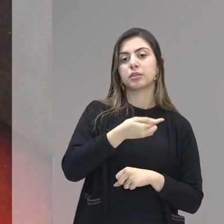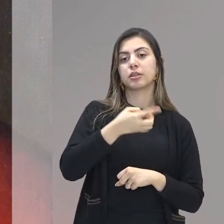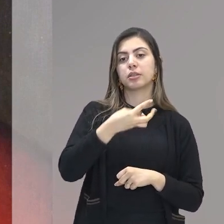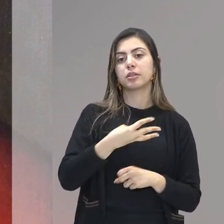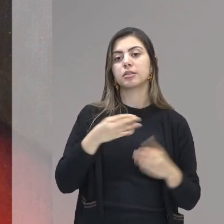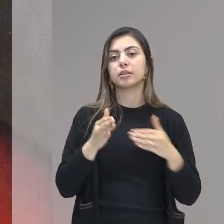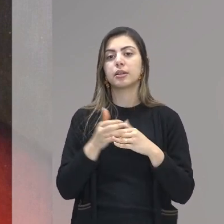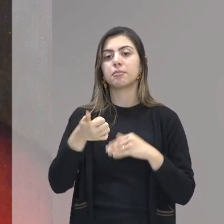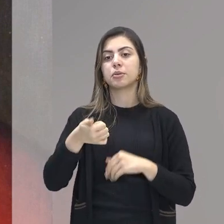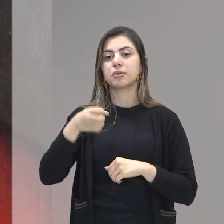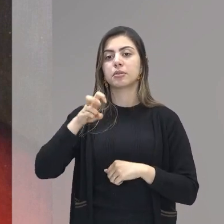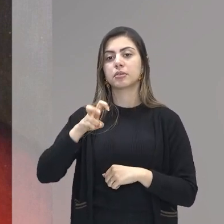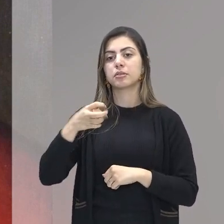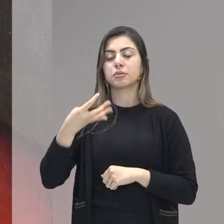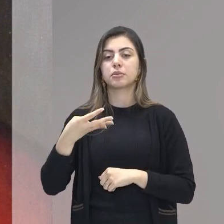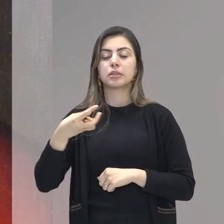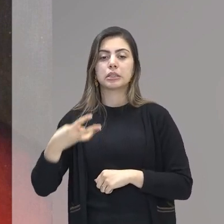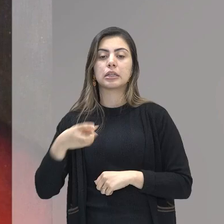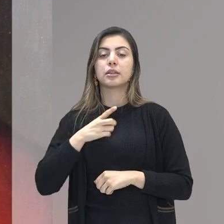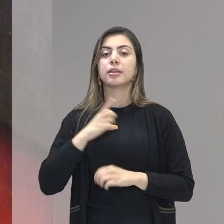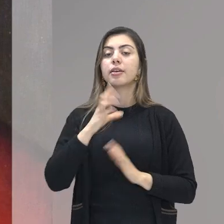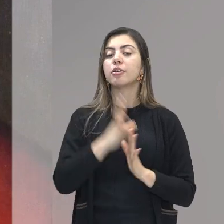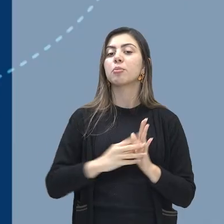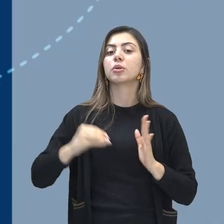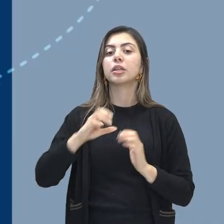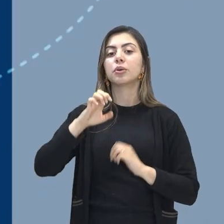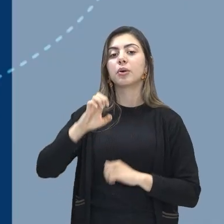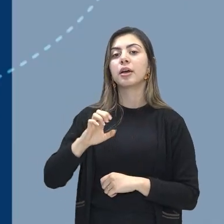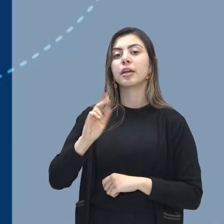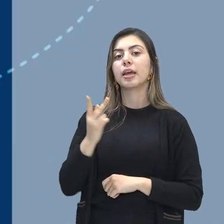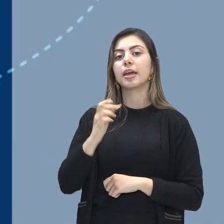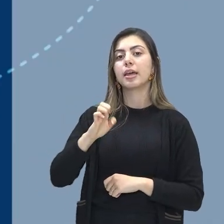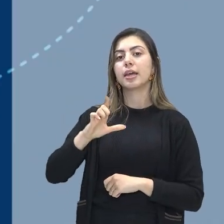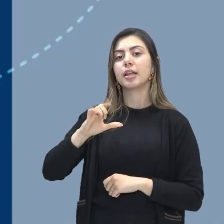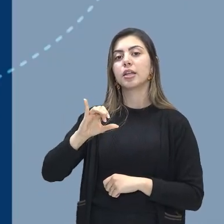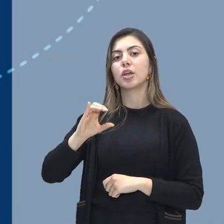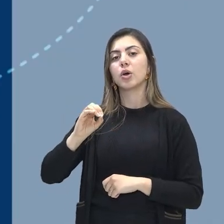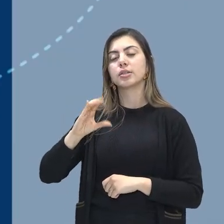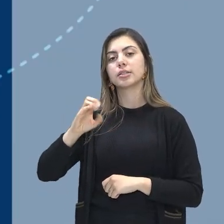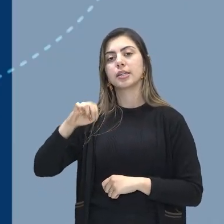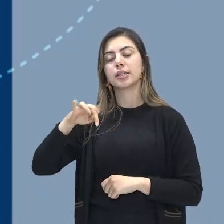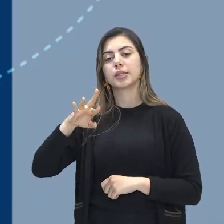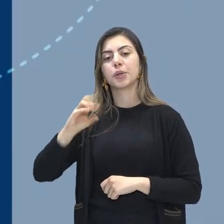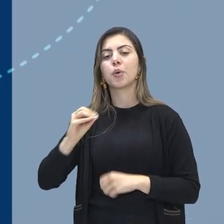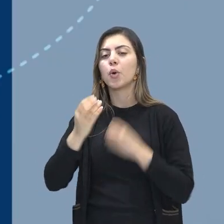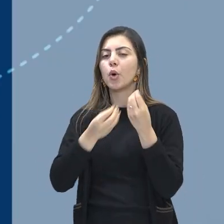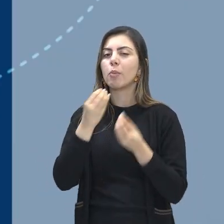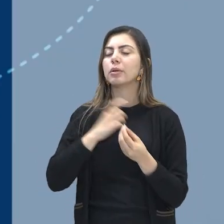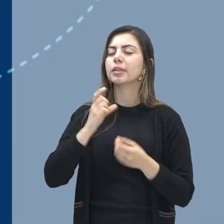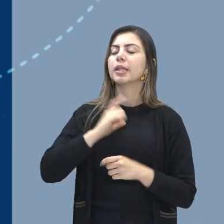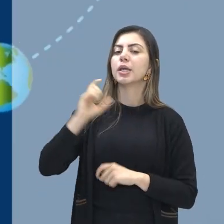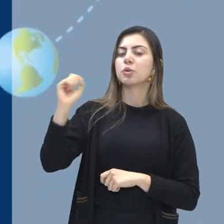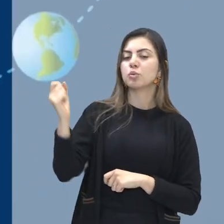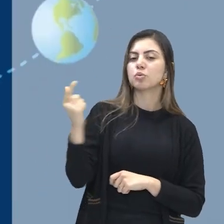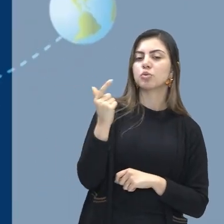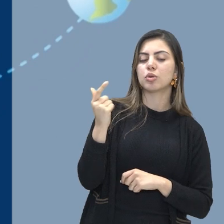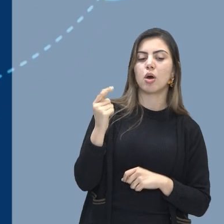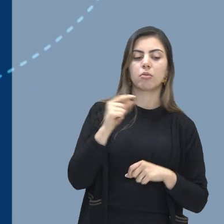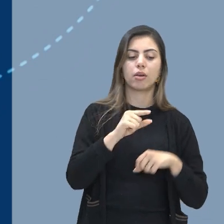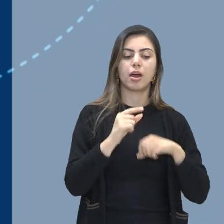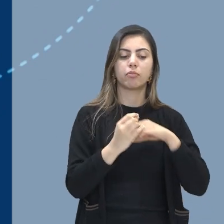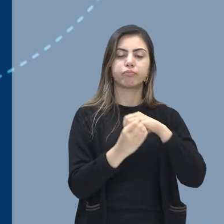1473-1543, apresentou um modelo heliocêntrico, em que o Sol estava no centro do universo e os